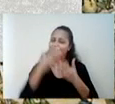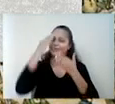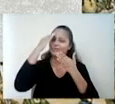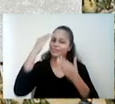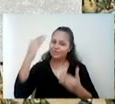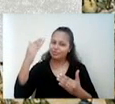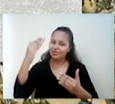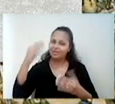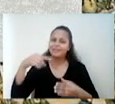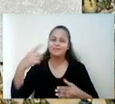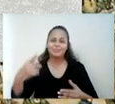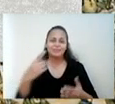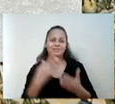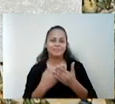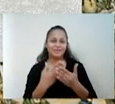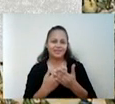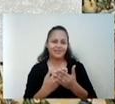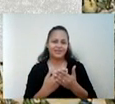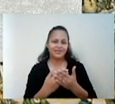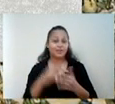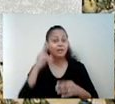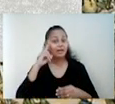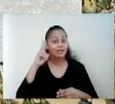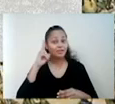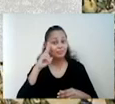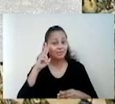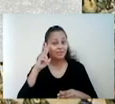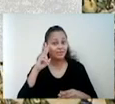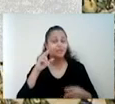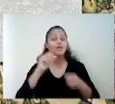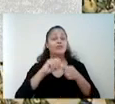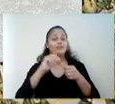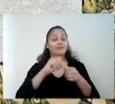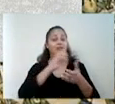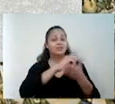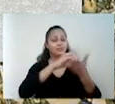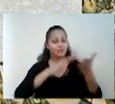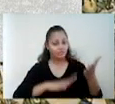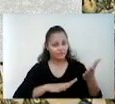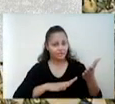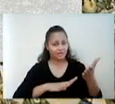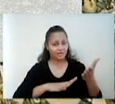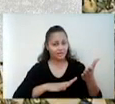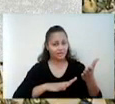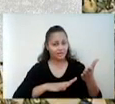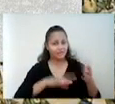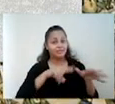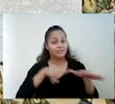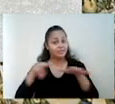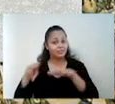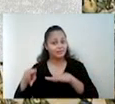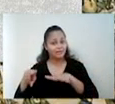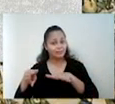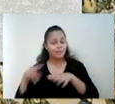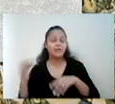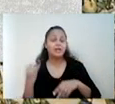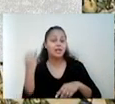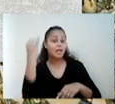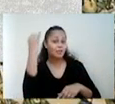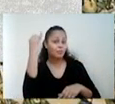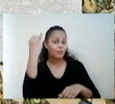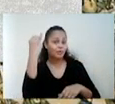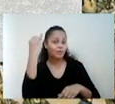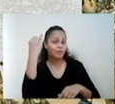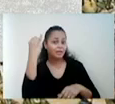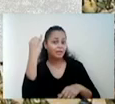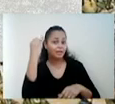muito obrigado e até a próxima aula. Lembrando, façam as atividades propostas semanalmente, muito importante